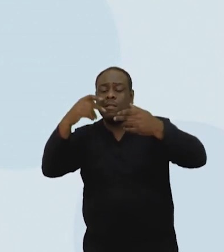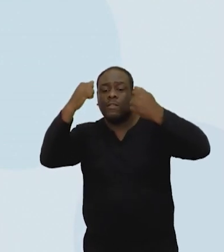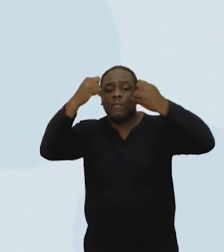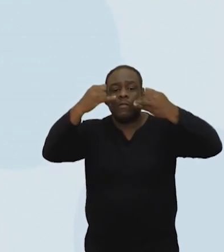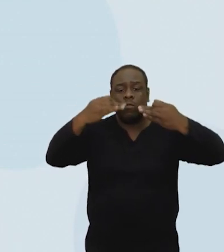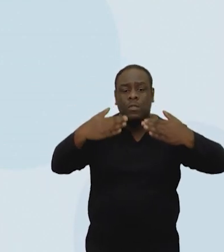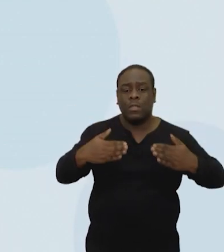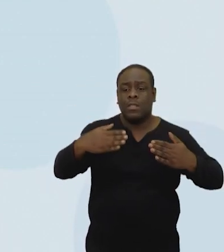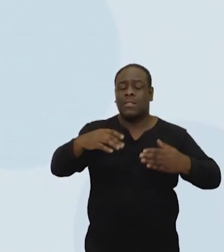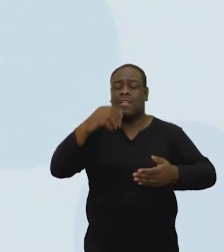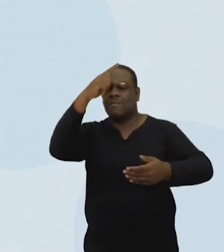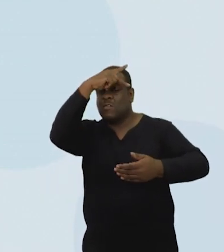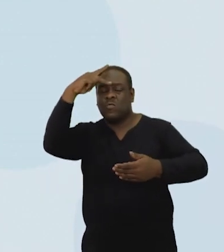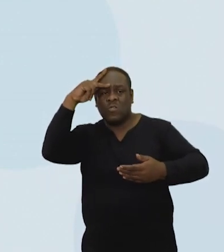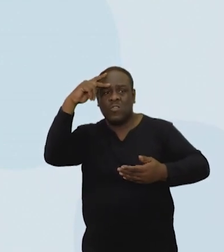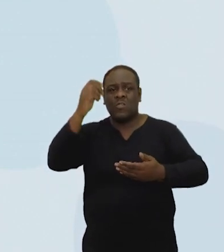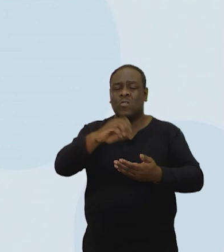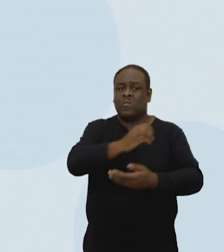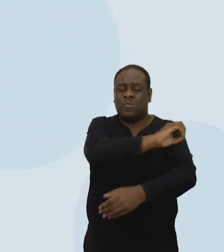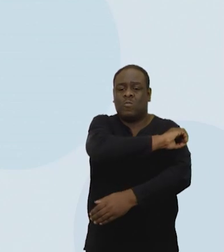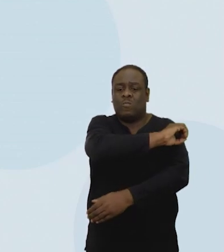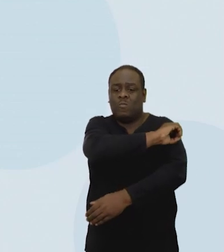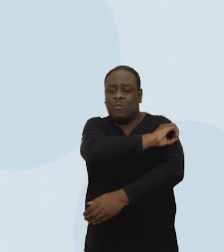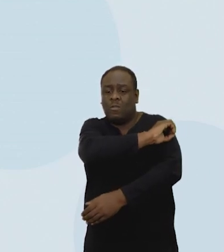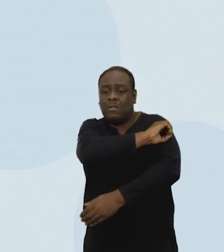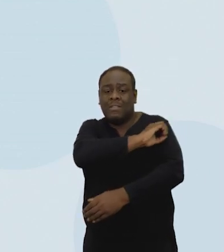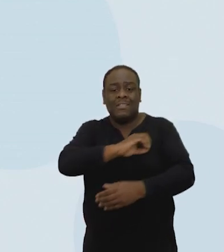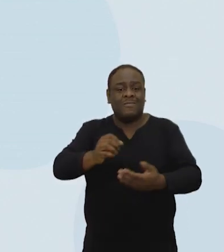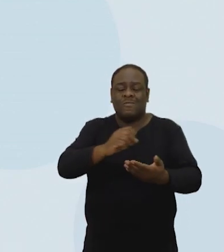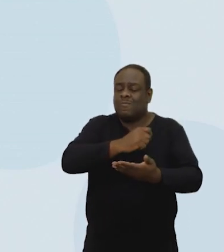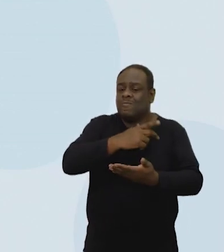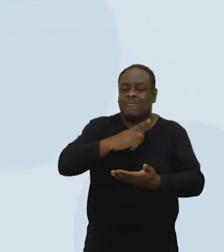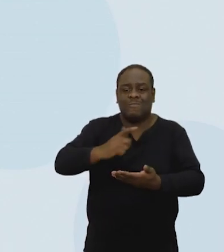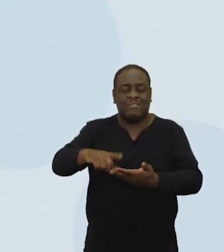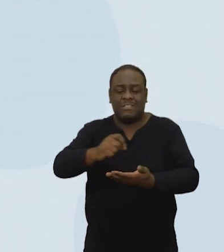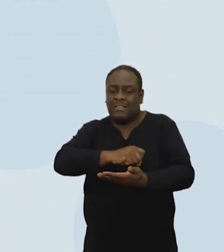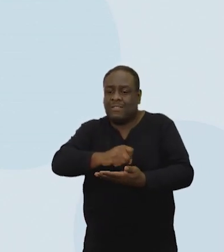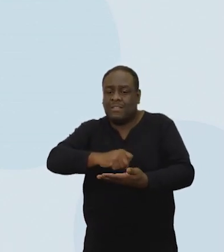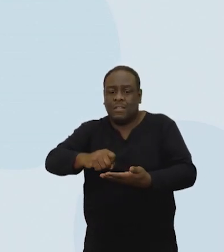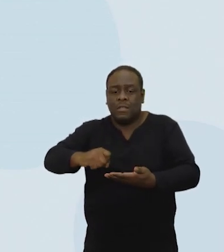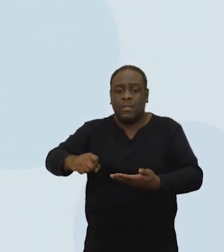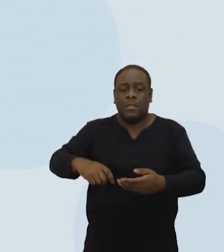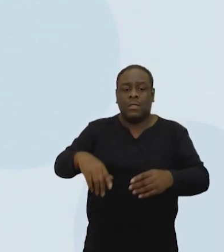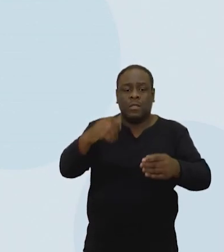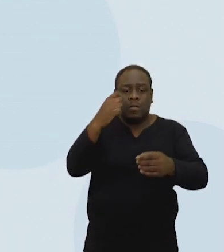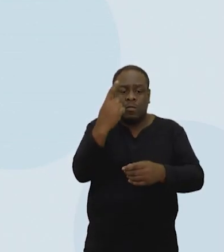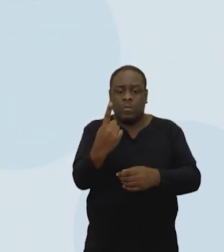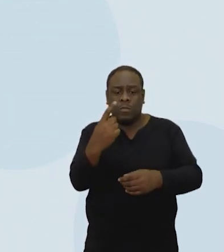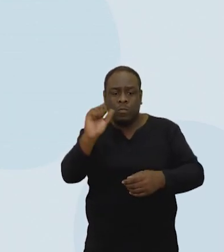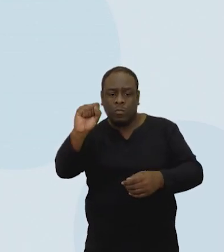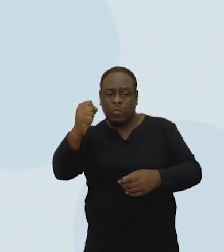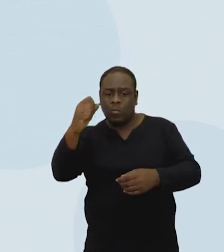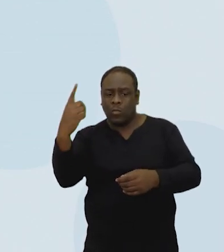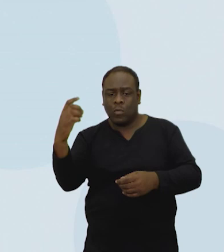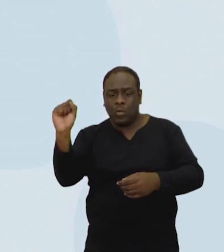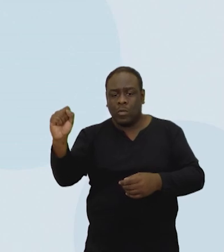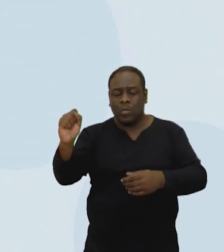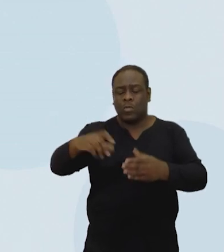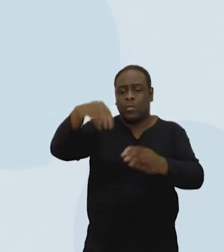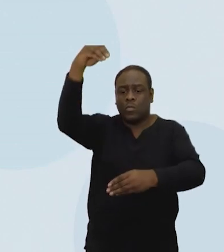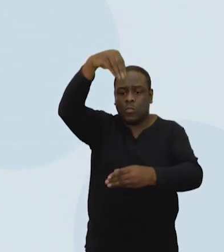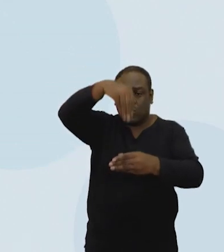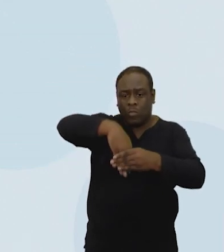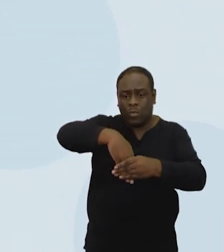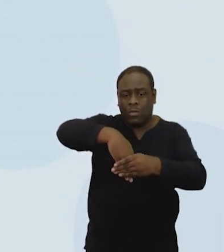dos analfabetos votarem. Então, na Constituição de 88, mantém-se os analfabetos votando,